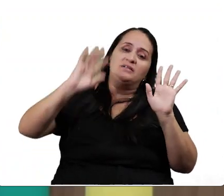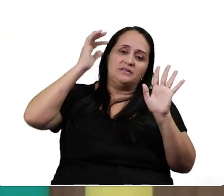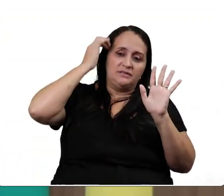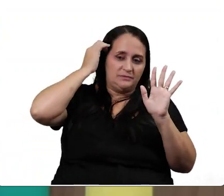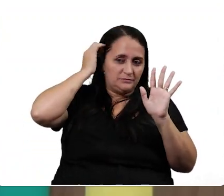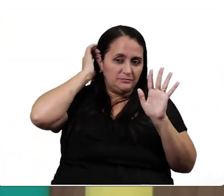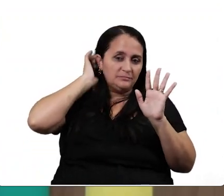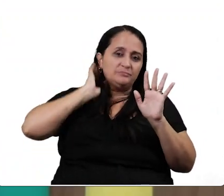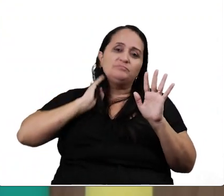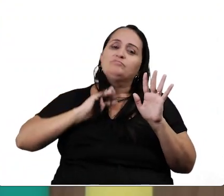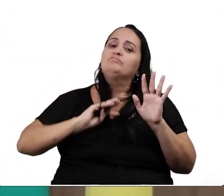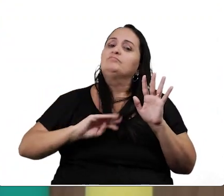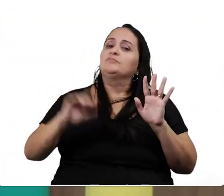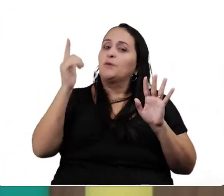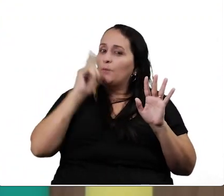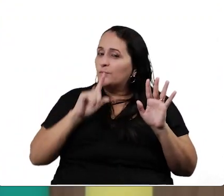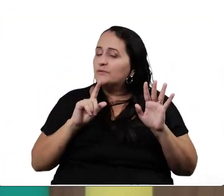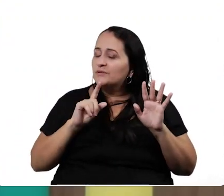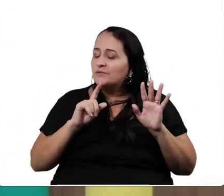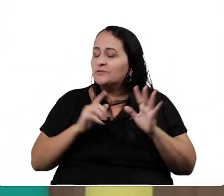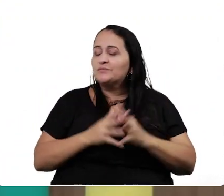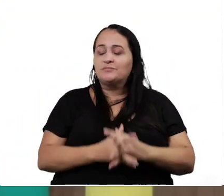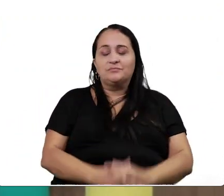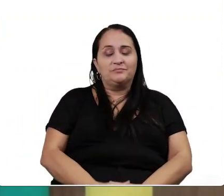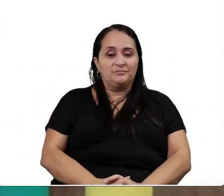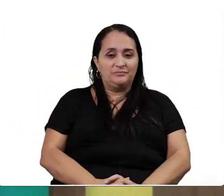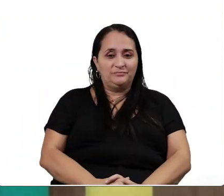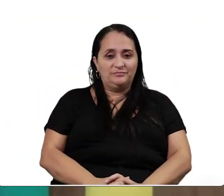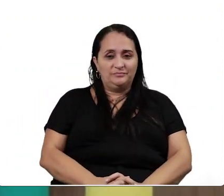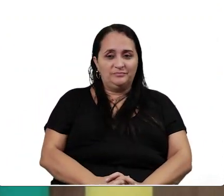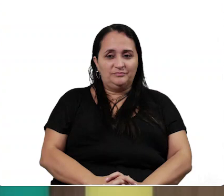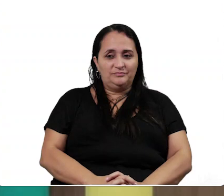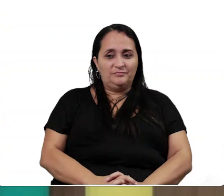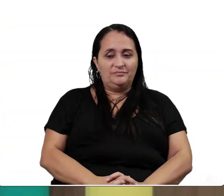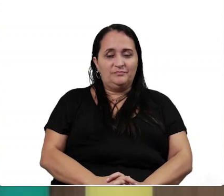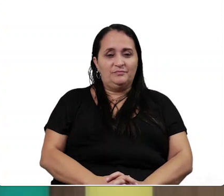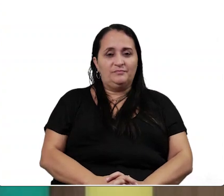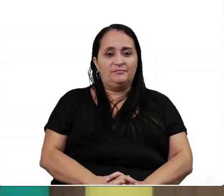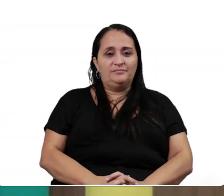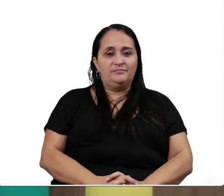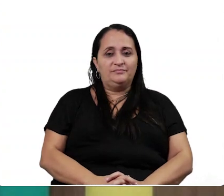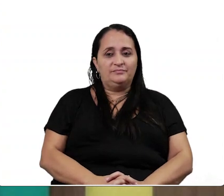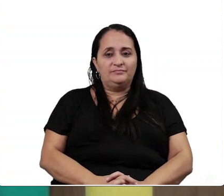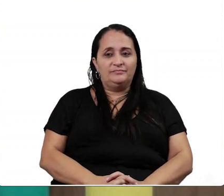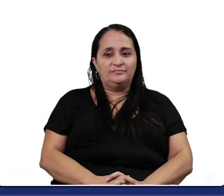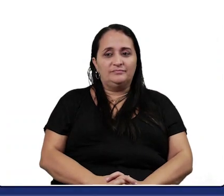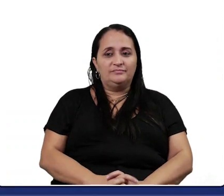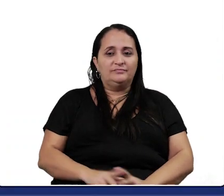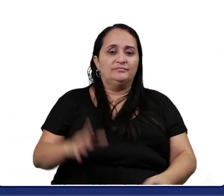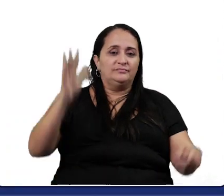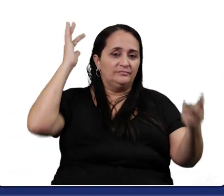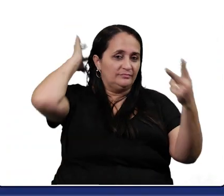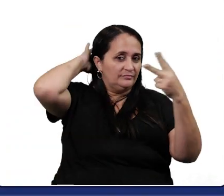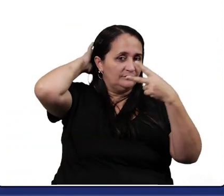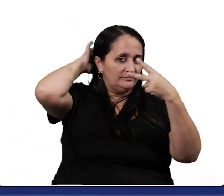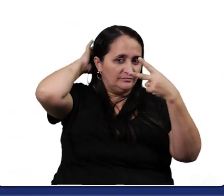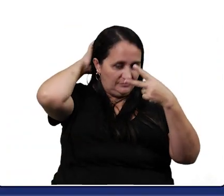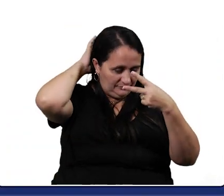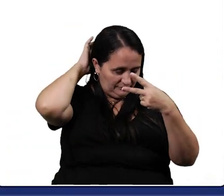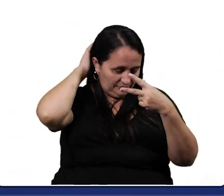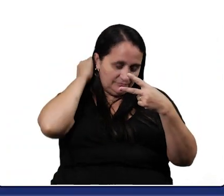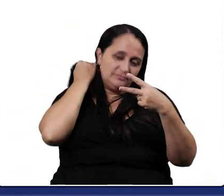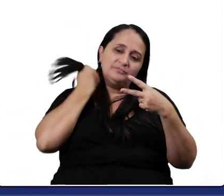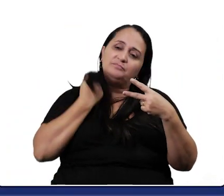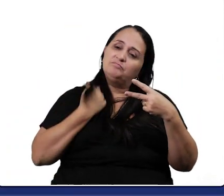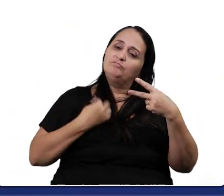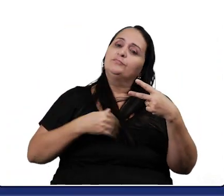Passou na pegadinha ou escorregou? Vamos lá então para a nossa segunda questão. Ainda com